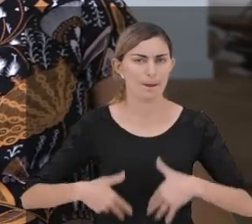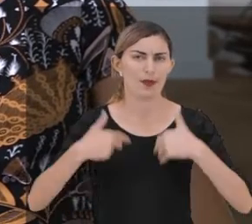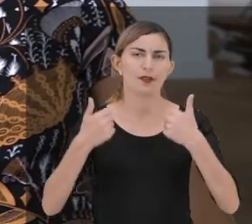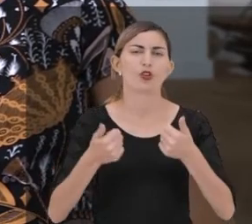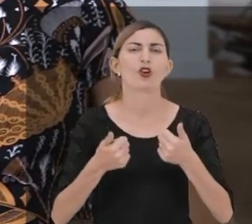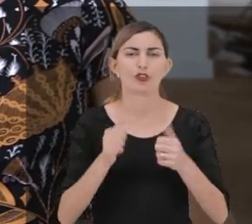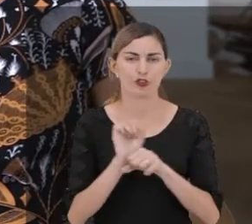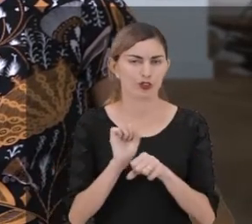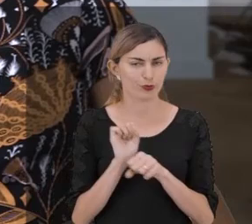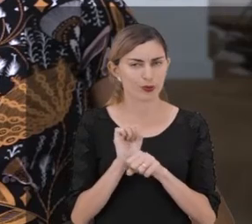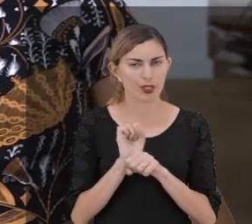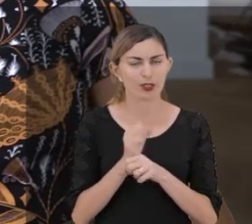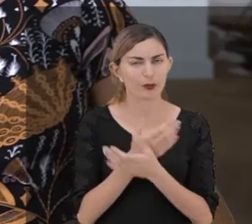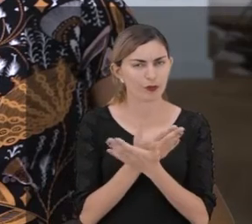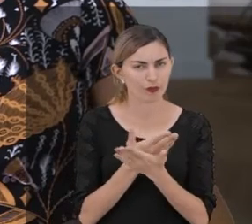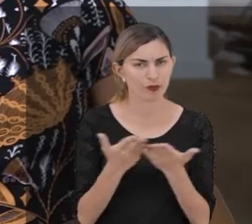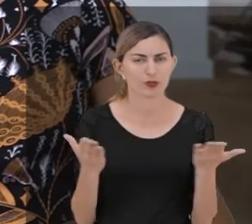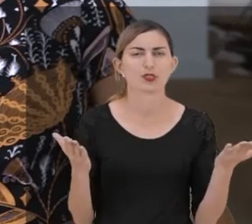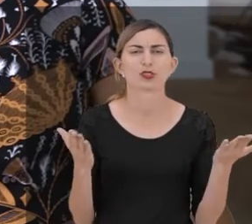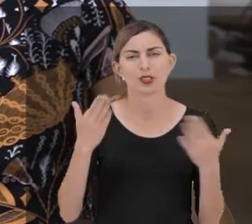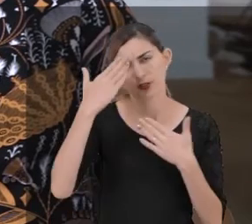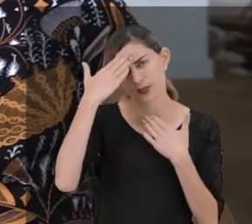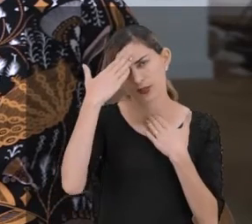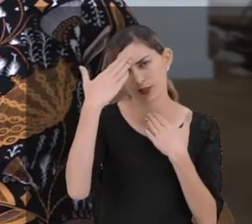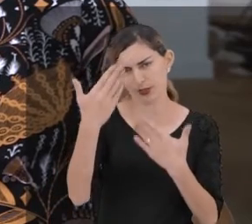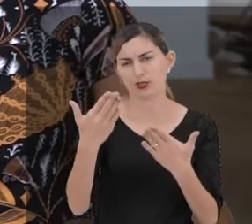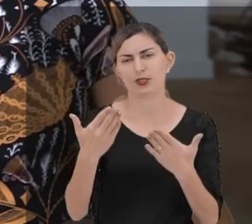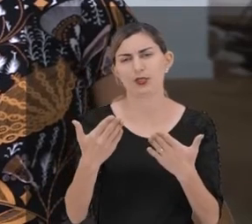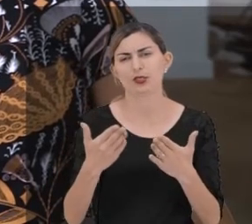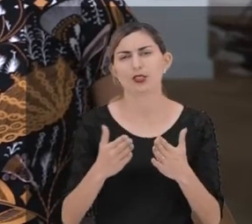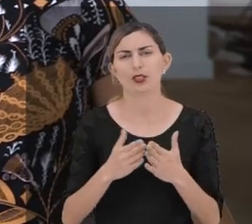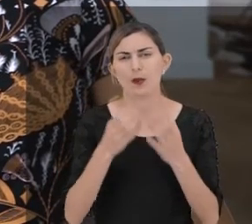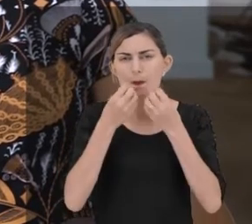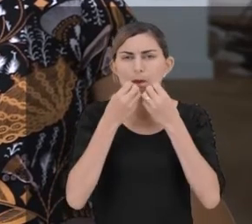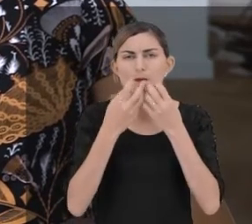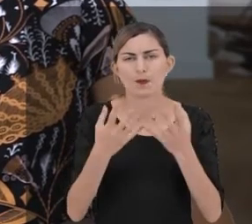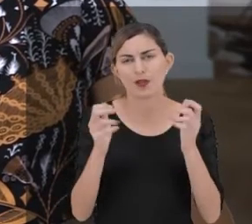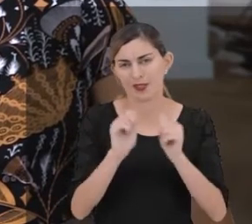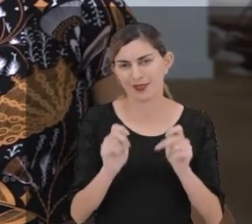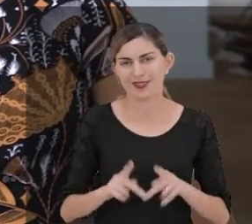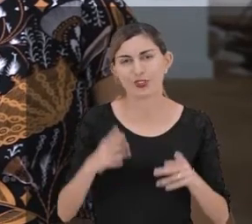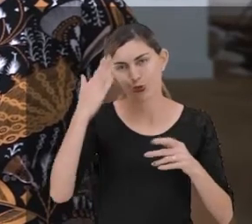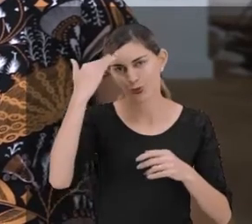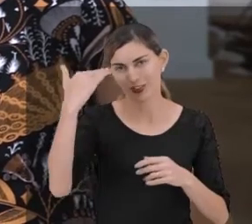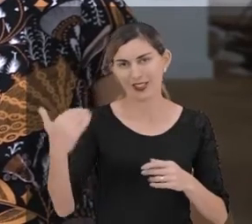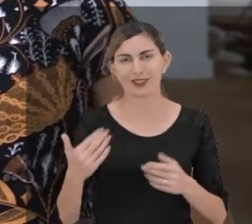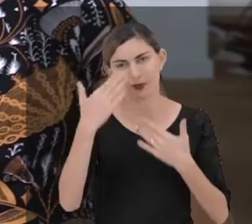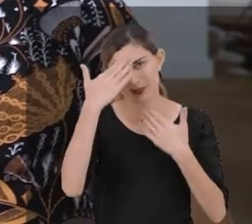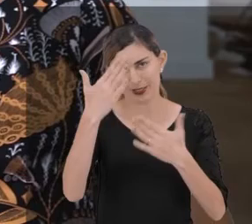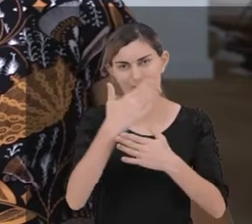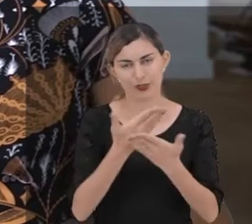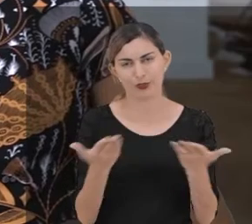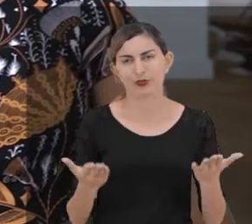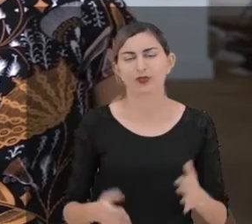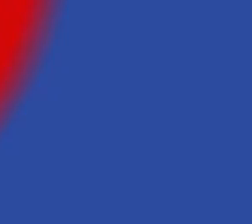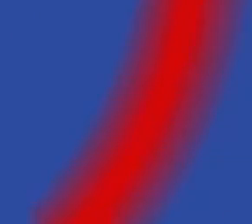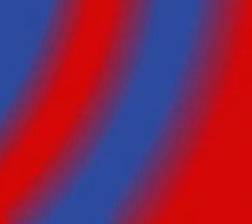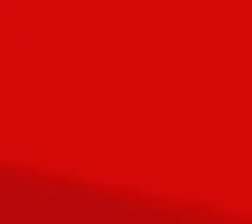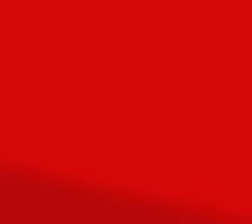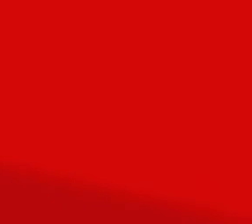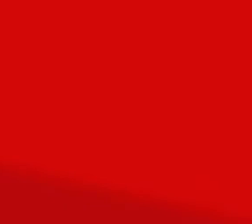melhor. Esperamos vocês e agradecemos. Muita paz e sucesso. Obrigada a todos.